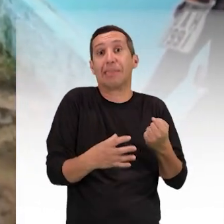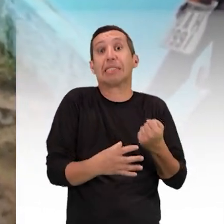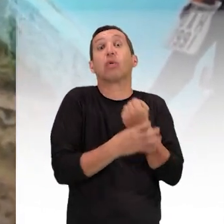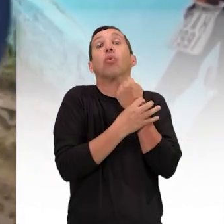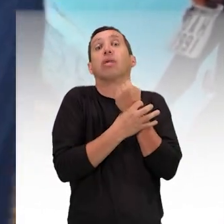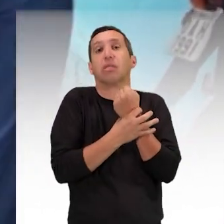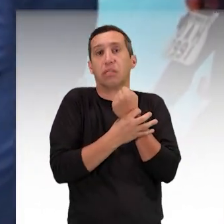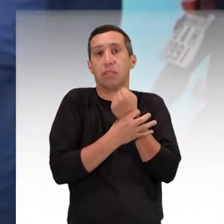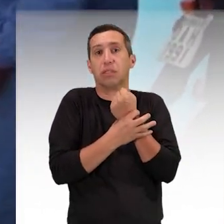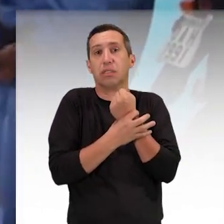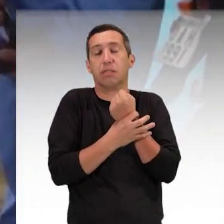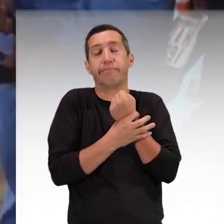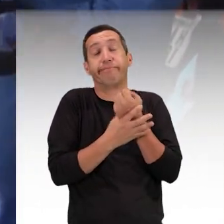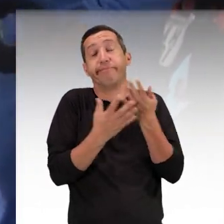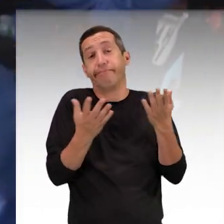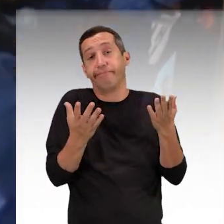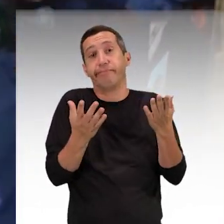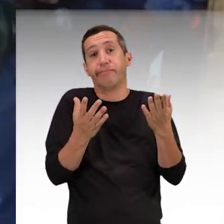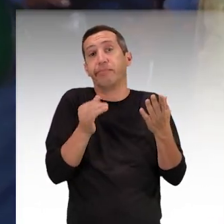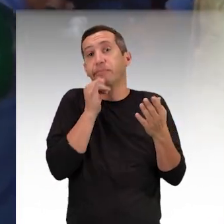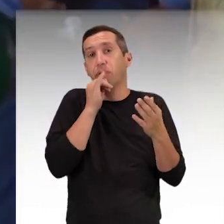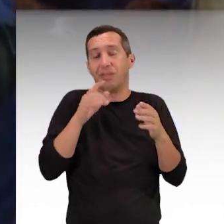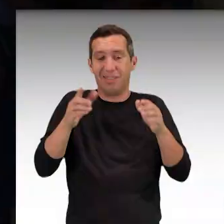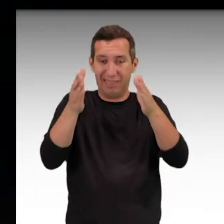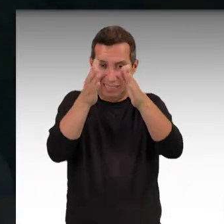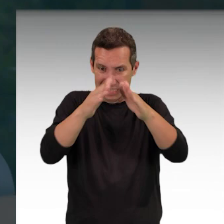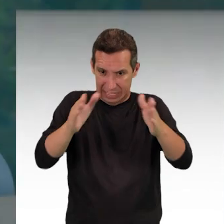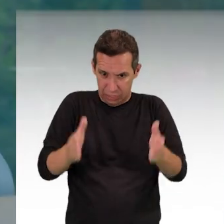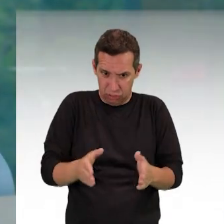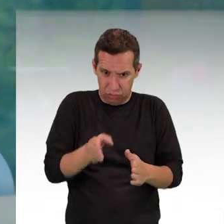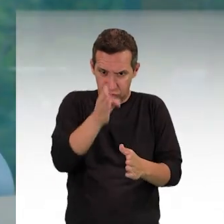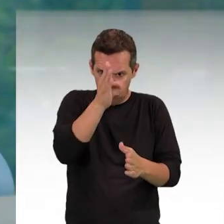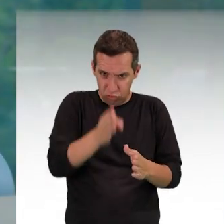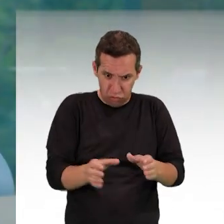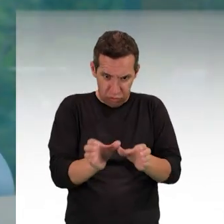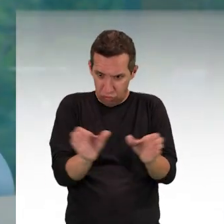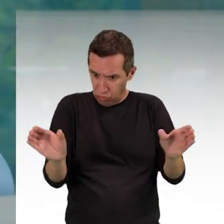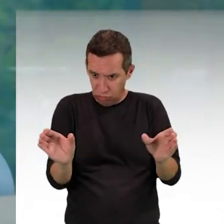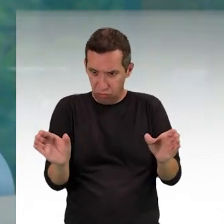que nós podemos, de um cilindro, transformar em 2.